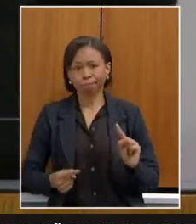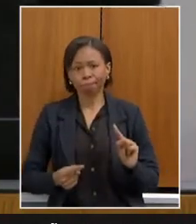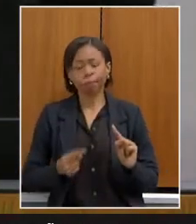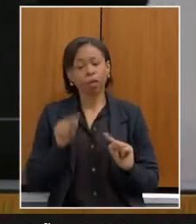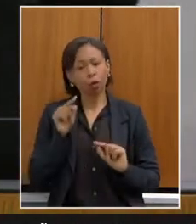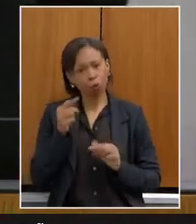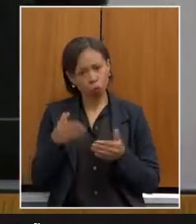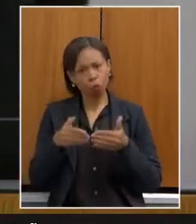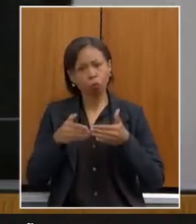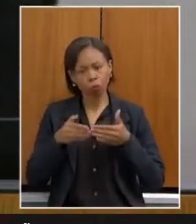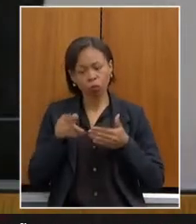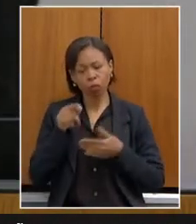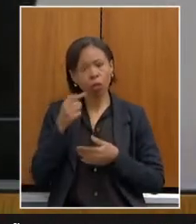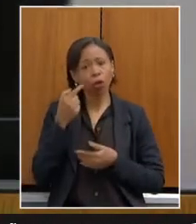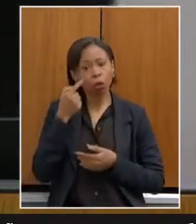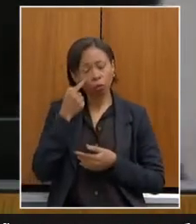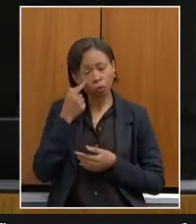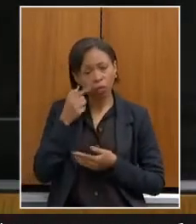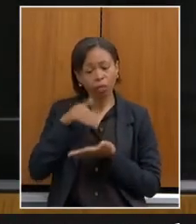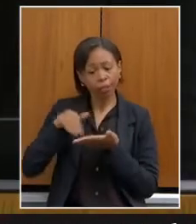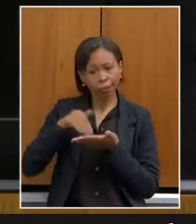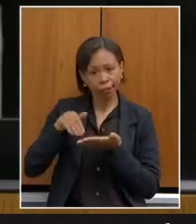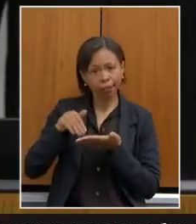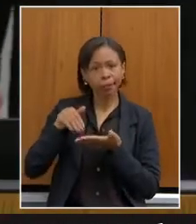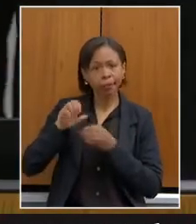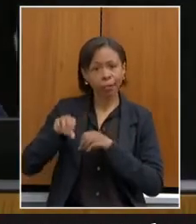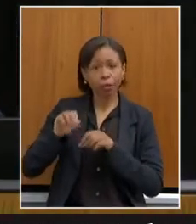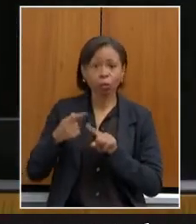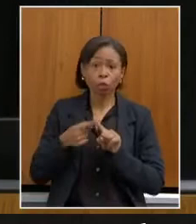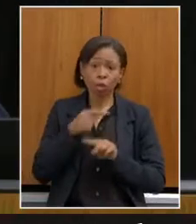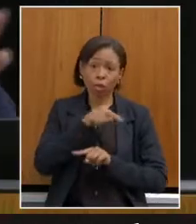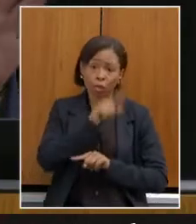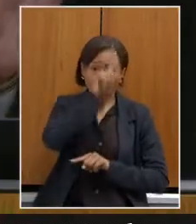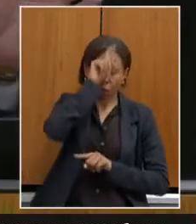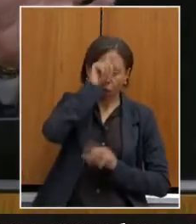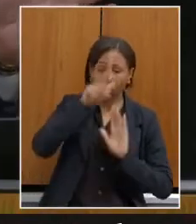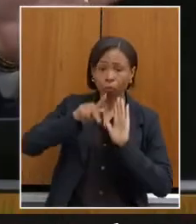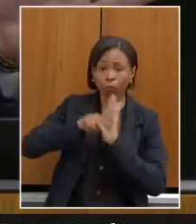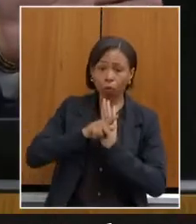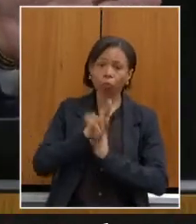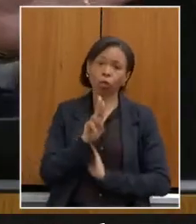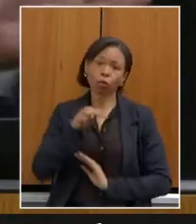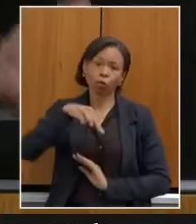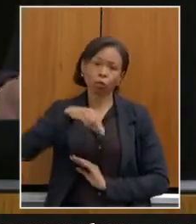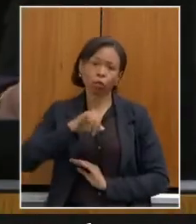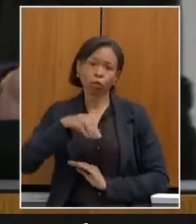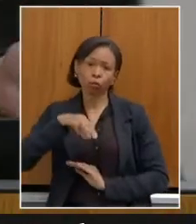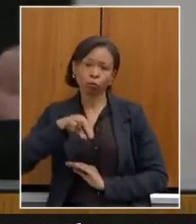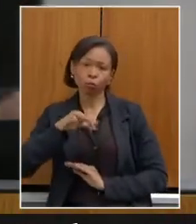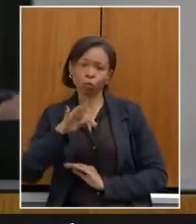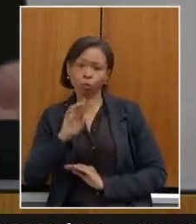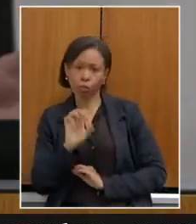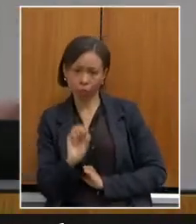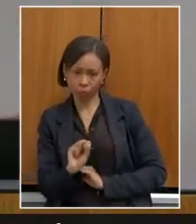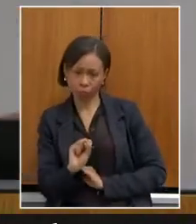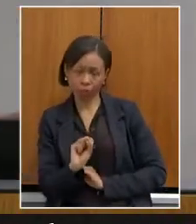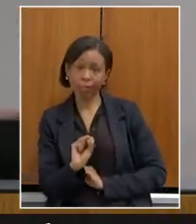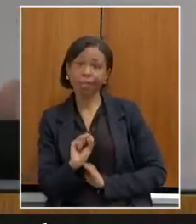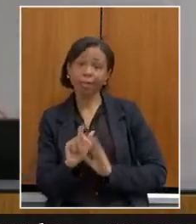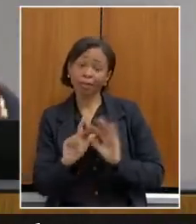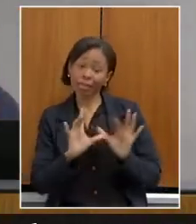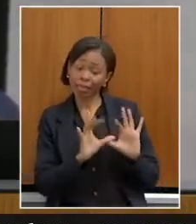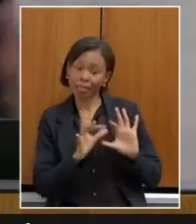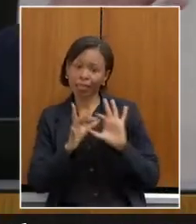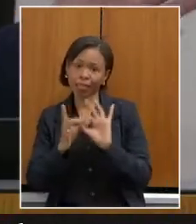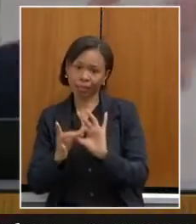secretária de educação porque o hospital ele pertence a Unimontes e a Unimontes ela está ligada à secretaria de educação